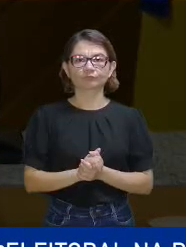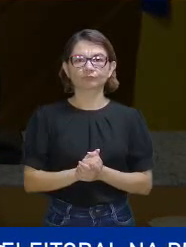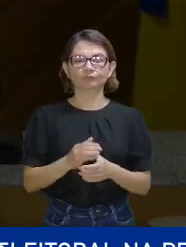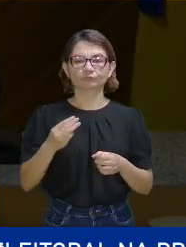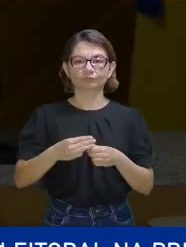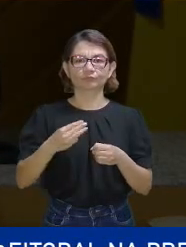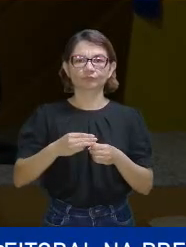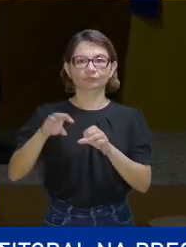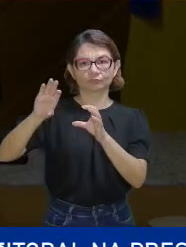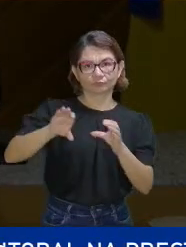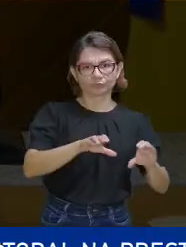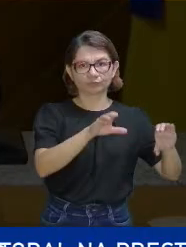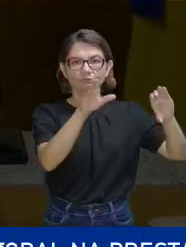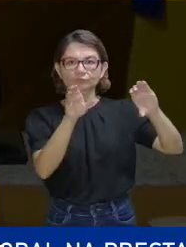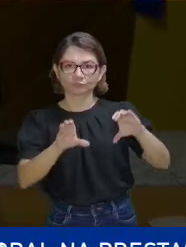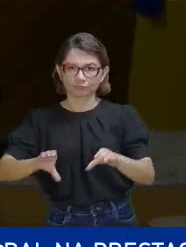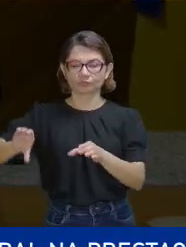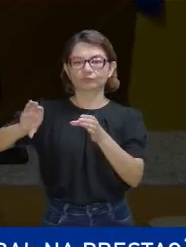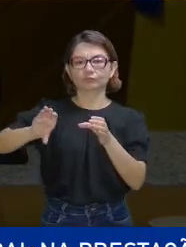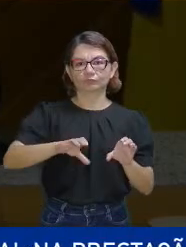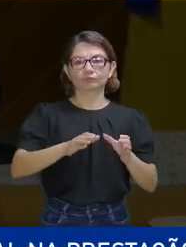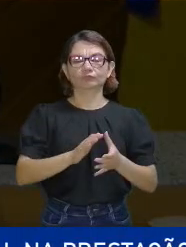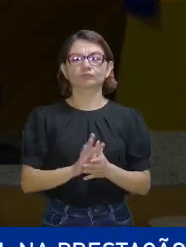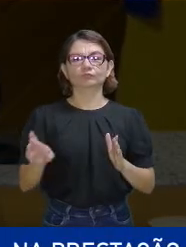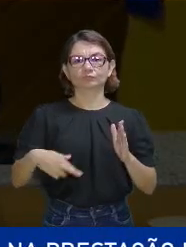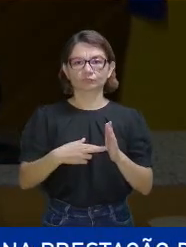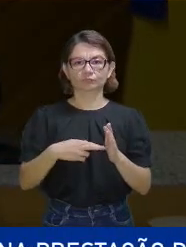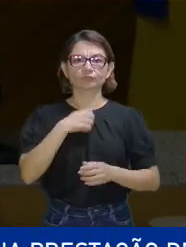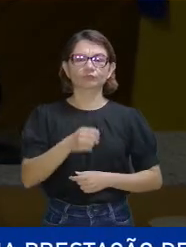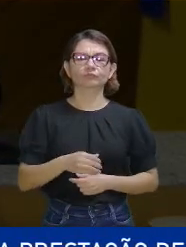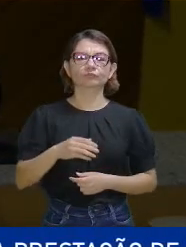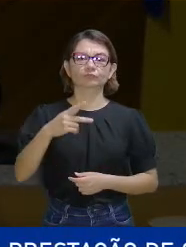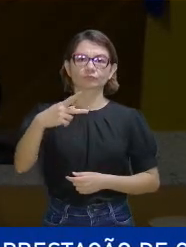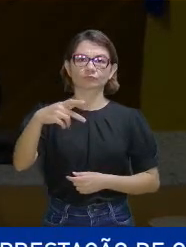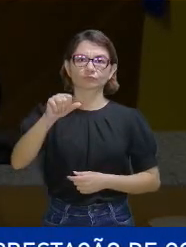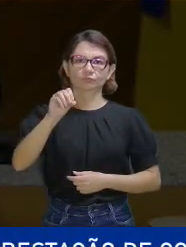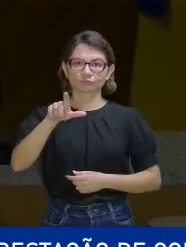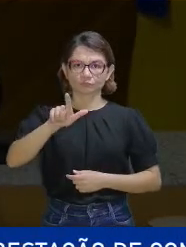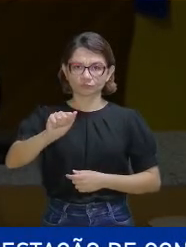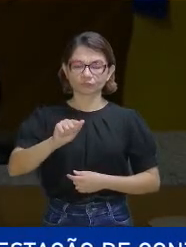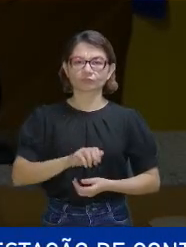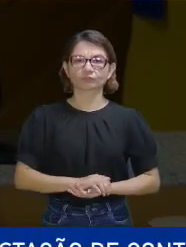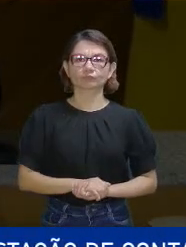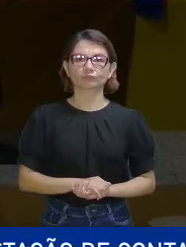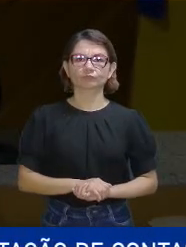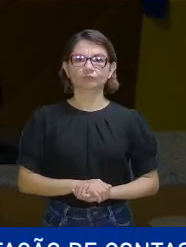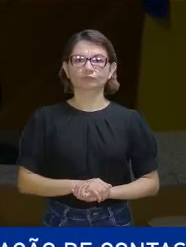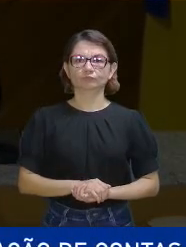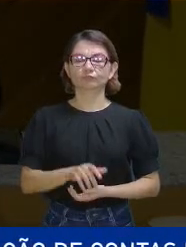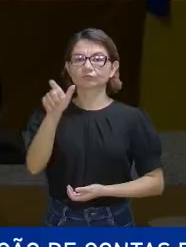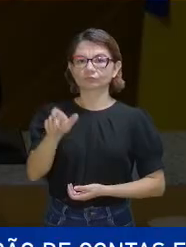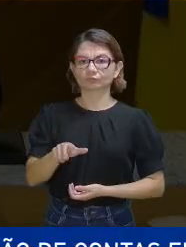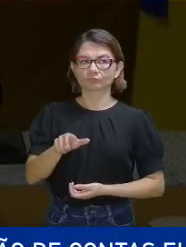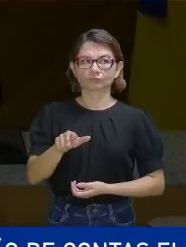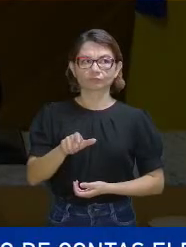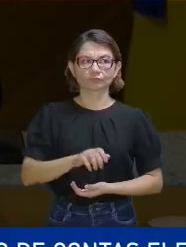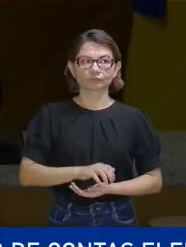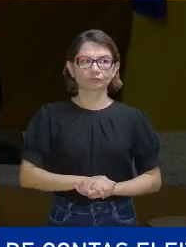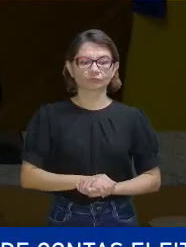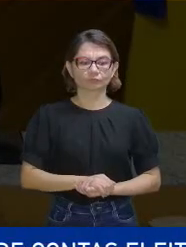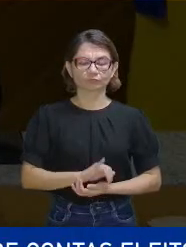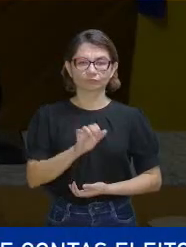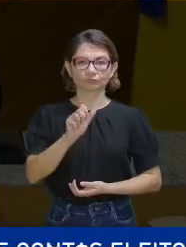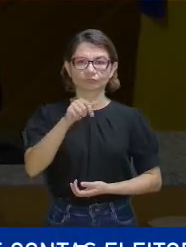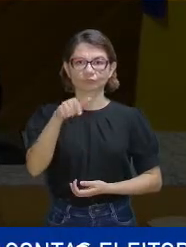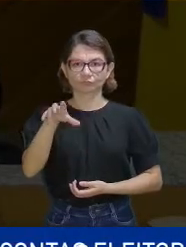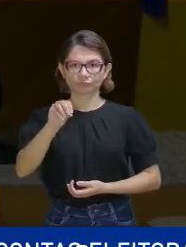Carlos Suene, a relatoria da juíza Paola Santos, recorrente Rony Pereira